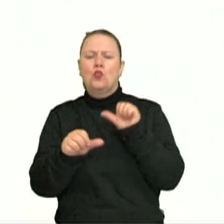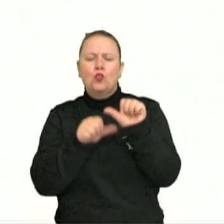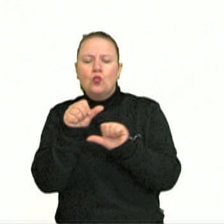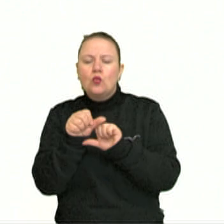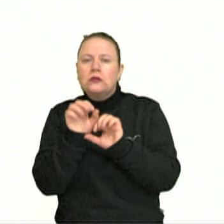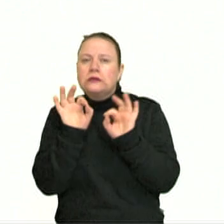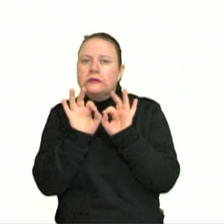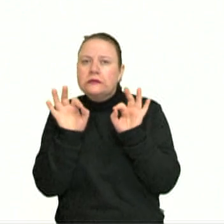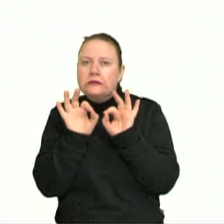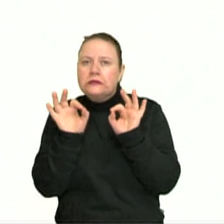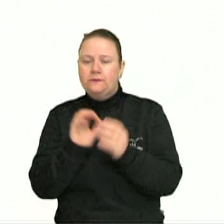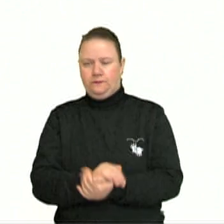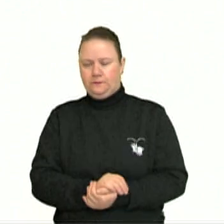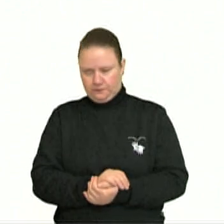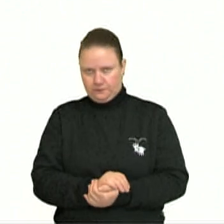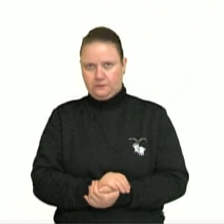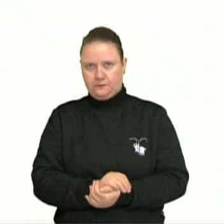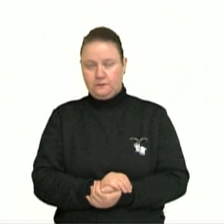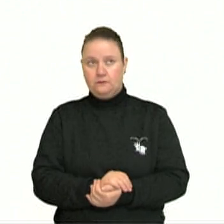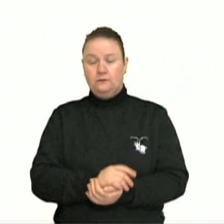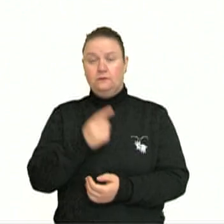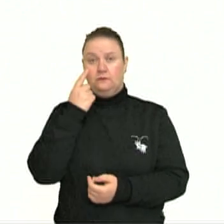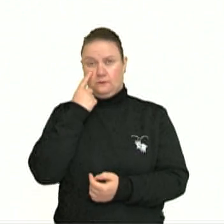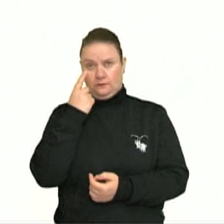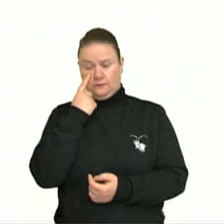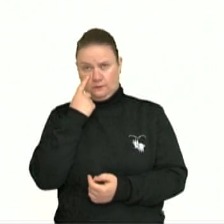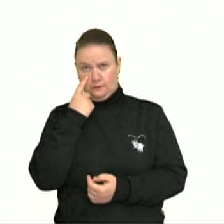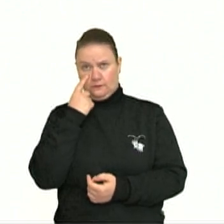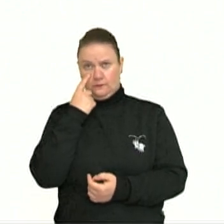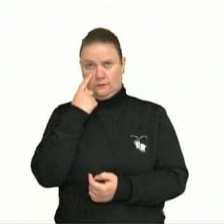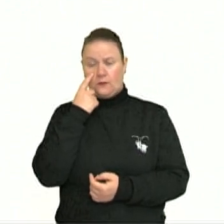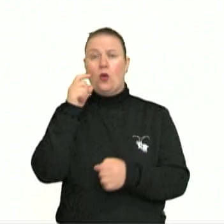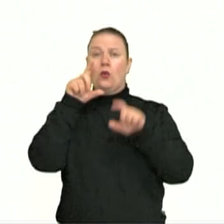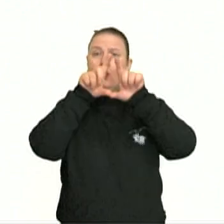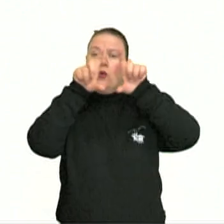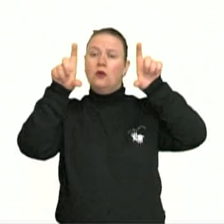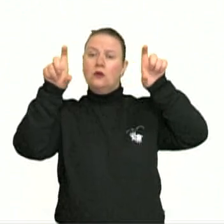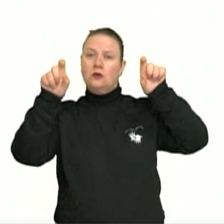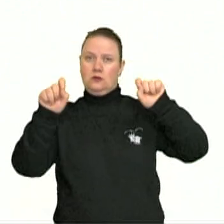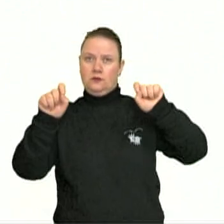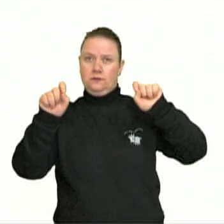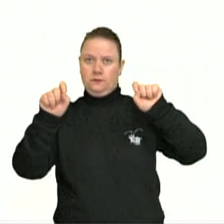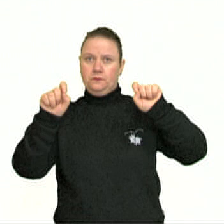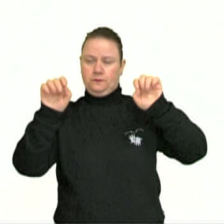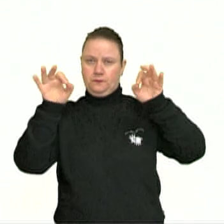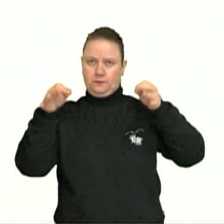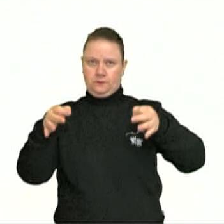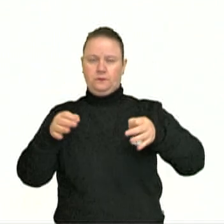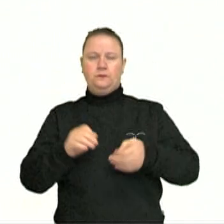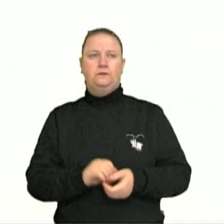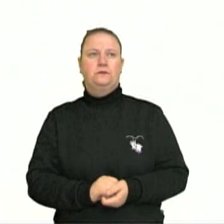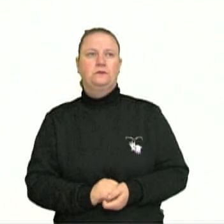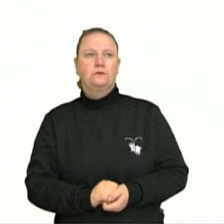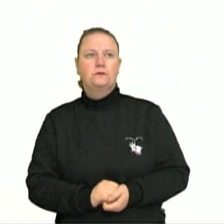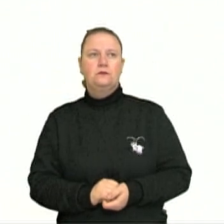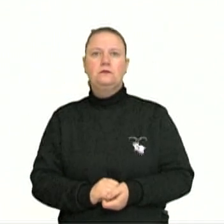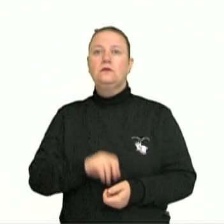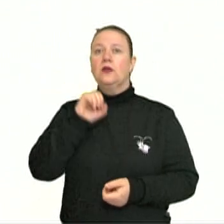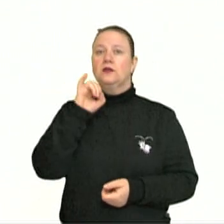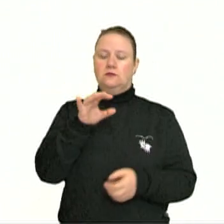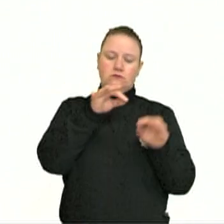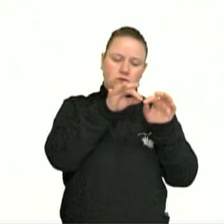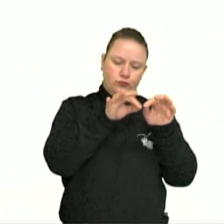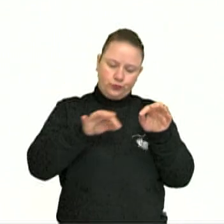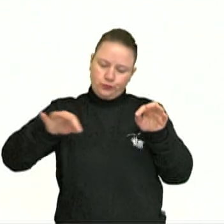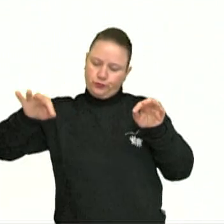Nessas condições que a gente colocou, que essa equação acaba respeitando. Pois bem, se o pêndulo ficou